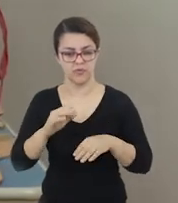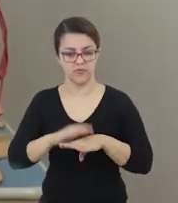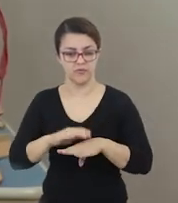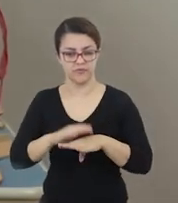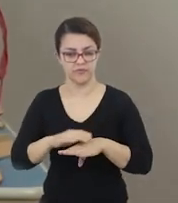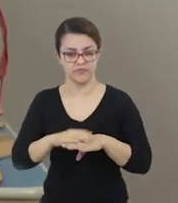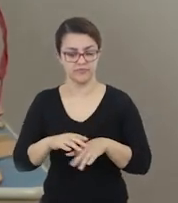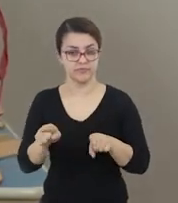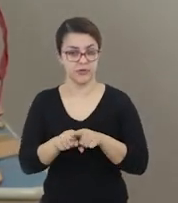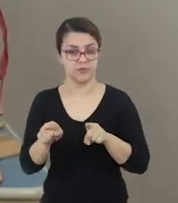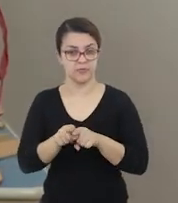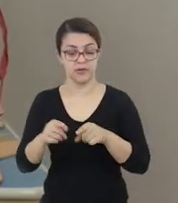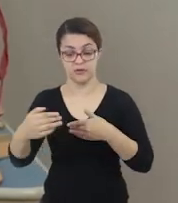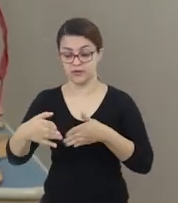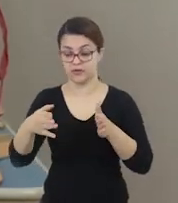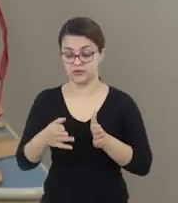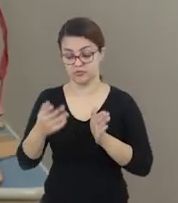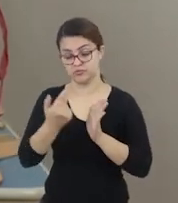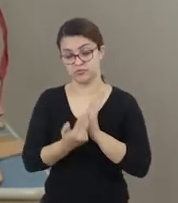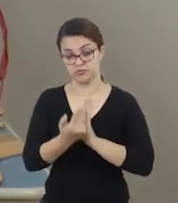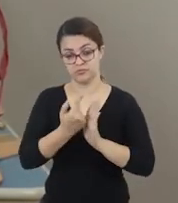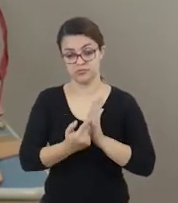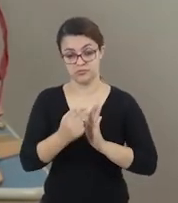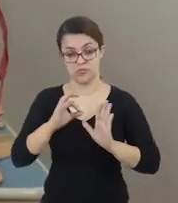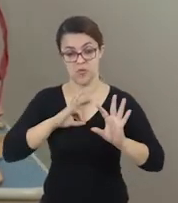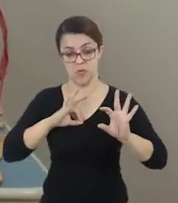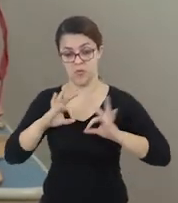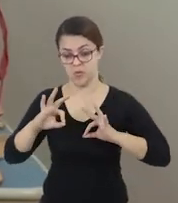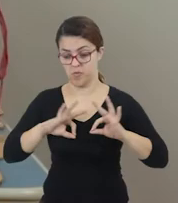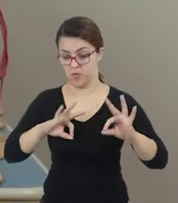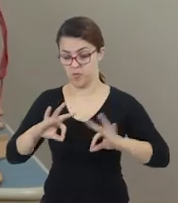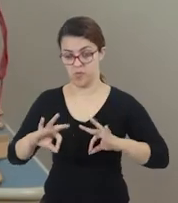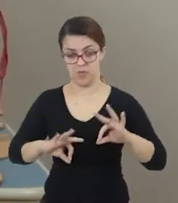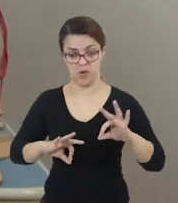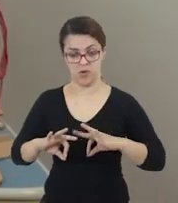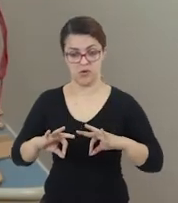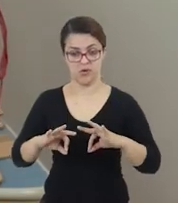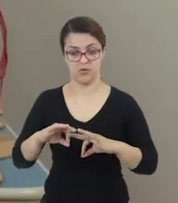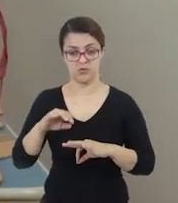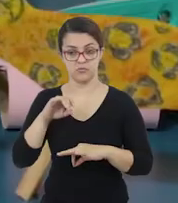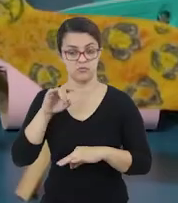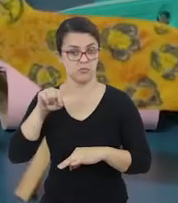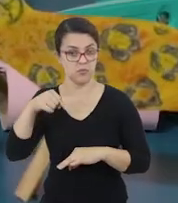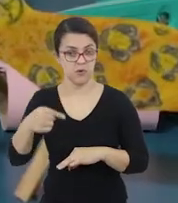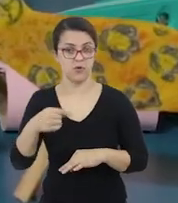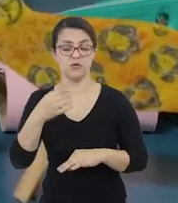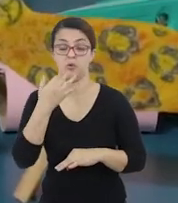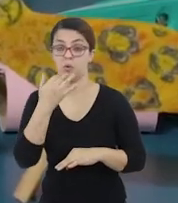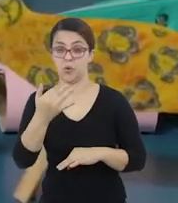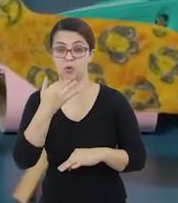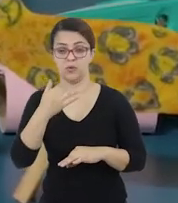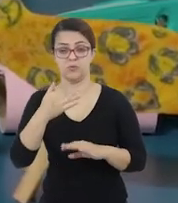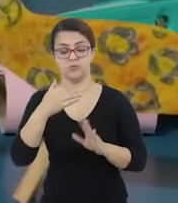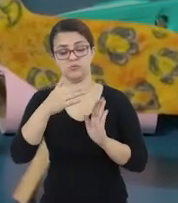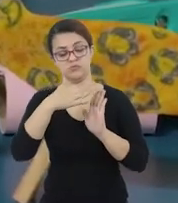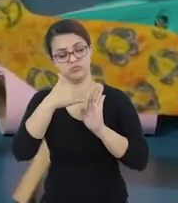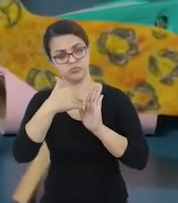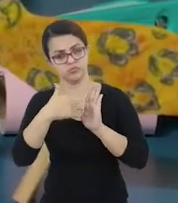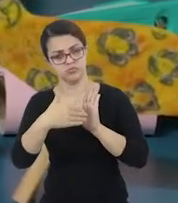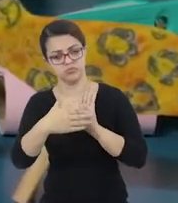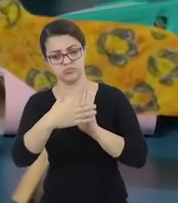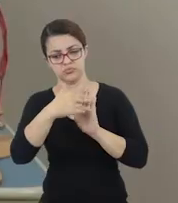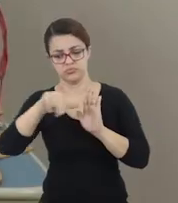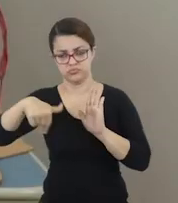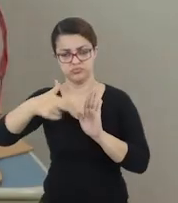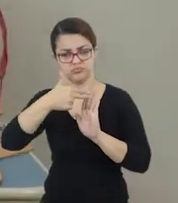também. Desenha as rosetas, né? E depois é só pintar. Pode pintar com guache,